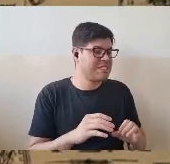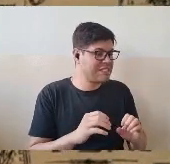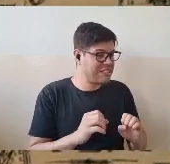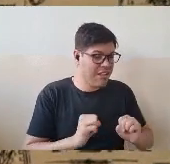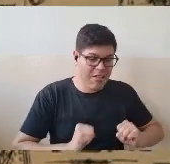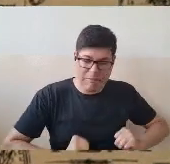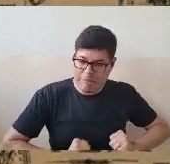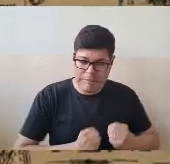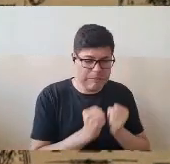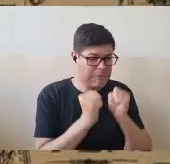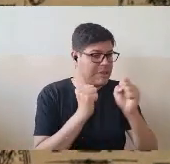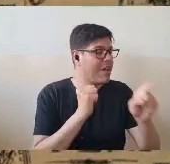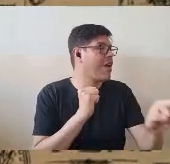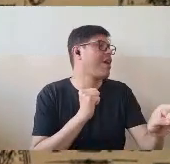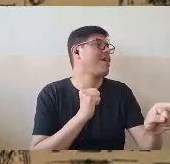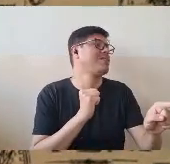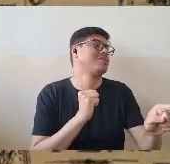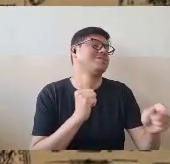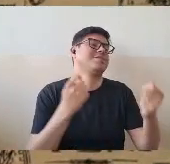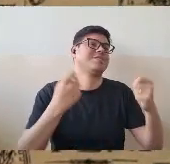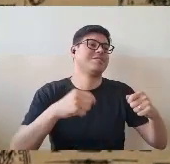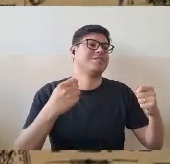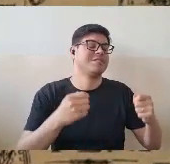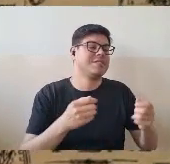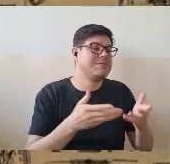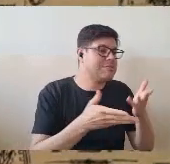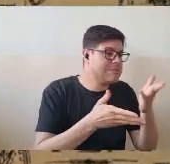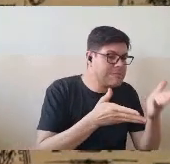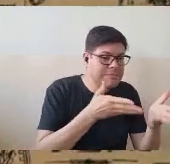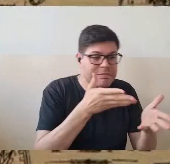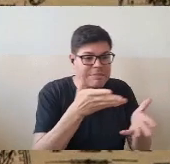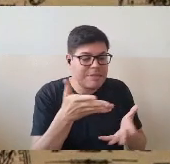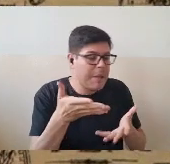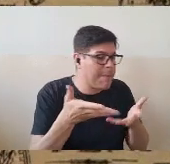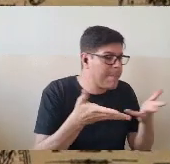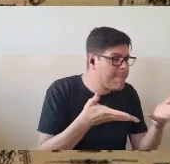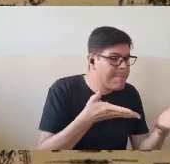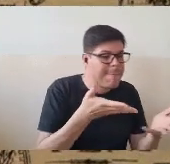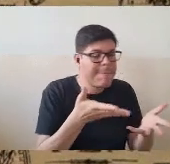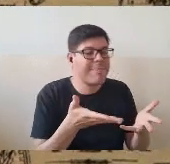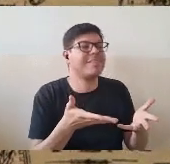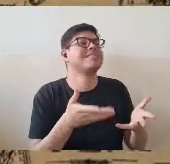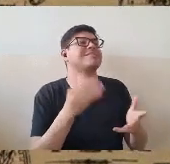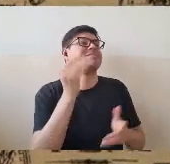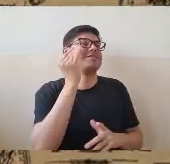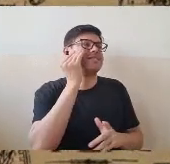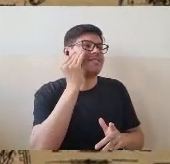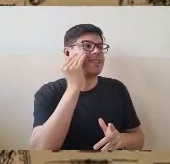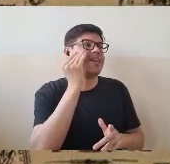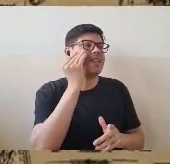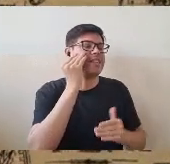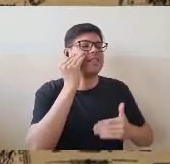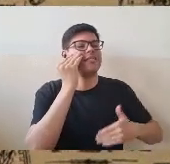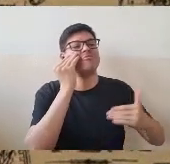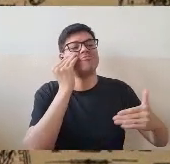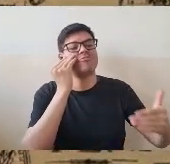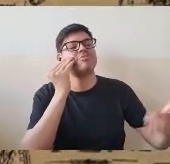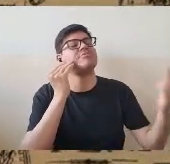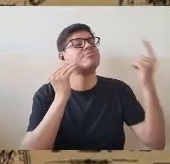cativá-los. Entendeu? Eu acabo conquistando. E por isso que Tem muitos exemplos de mãe, às vezes, chega no meu